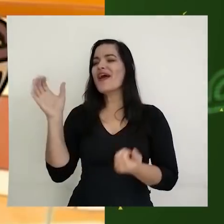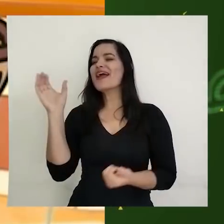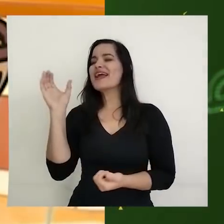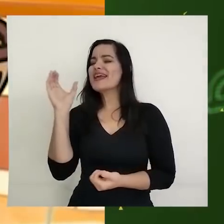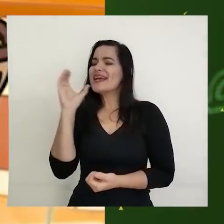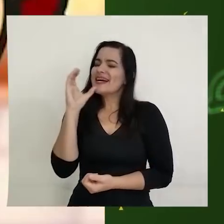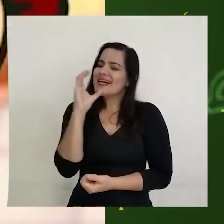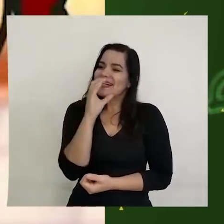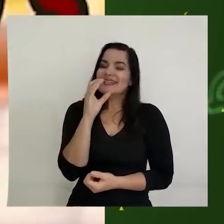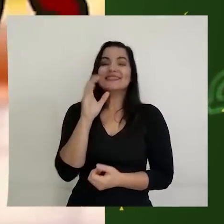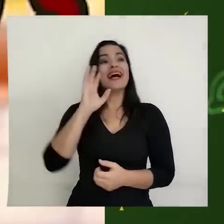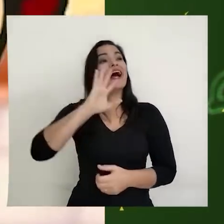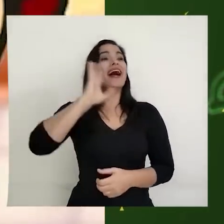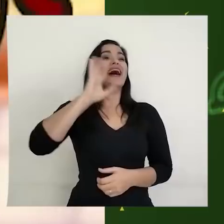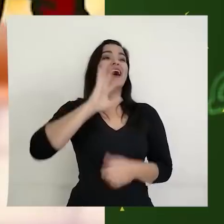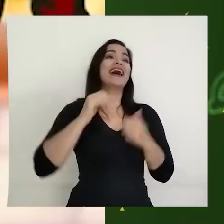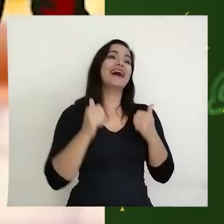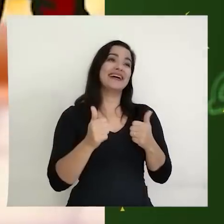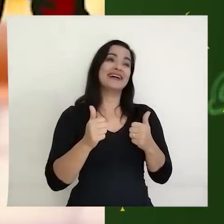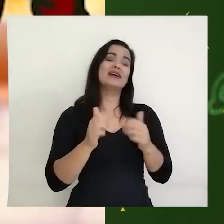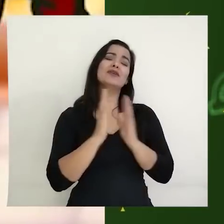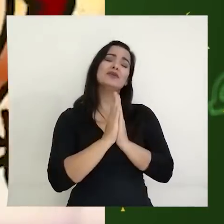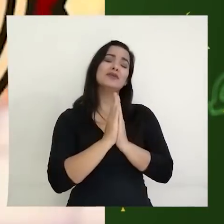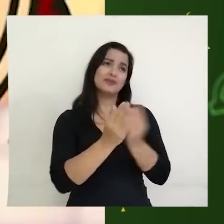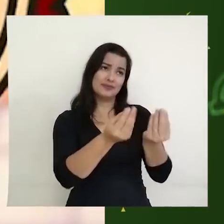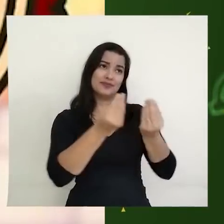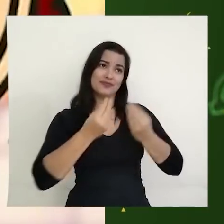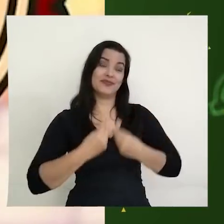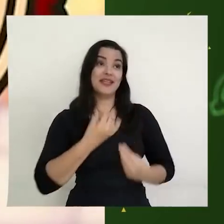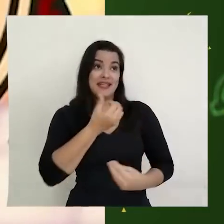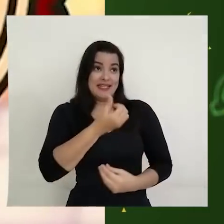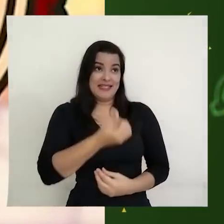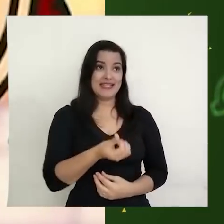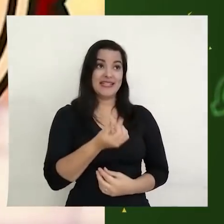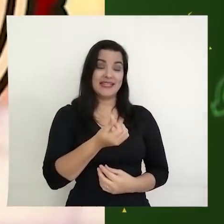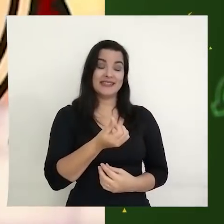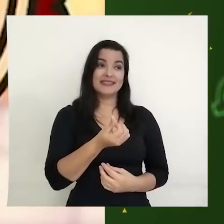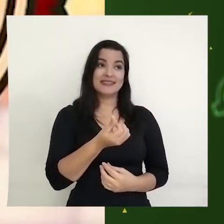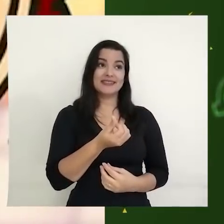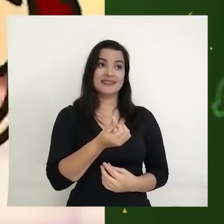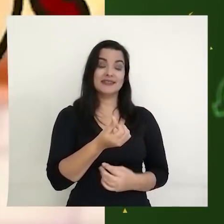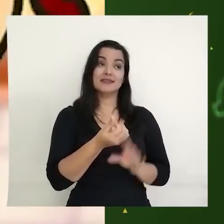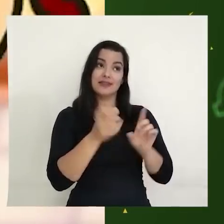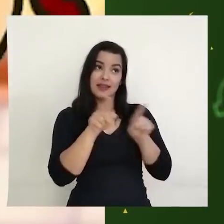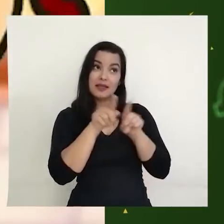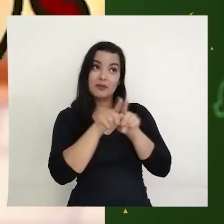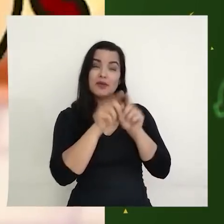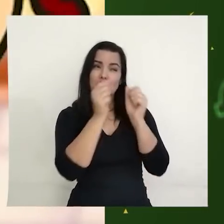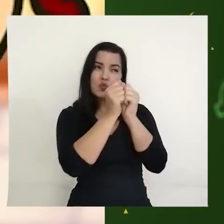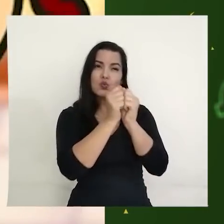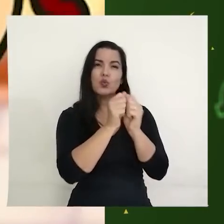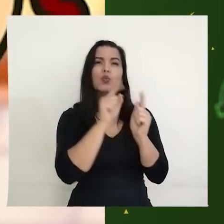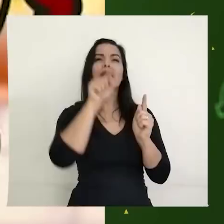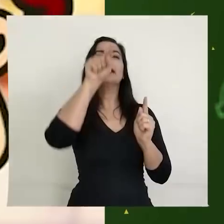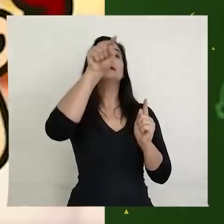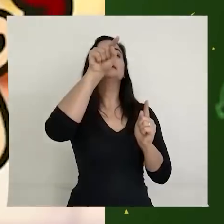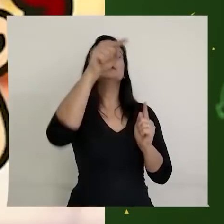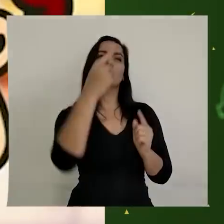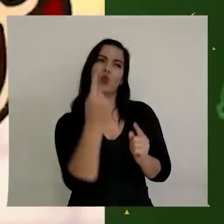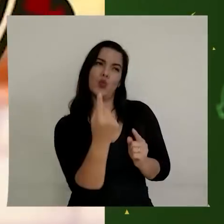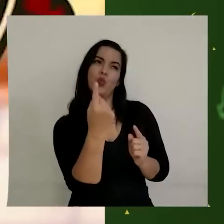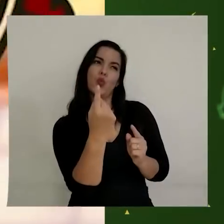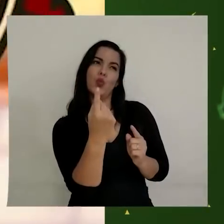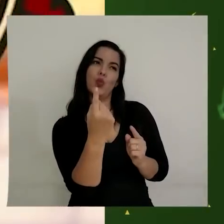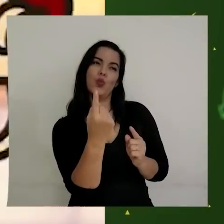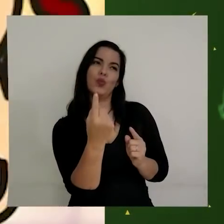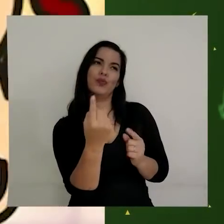quentinho, quentinho. Legal! Então me embrulha meia dúzia de pãezinhos e... eu